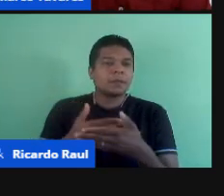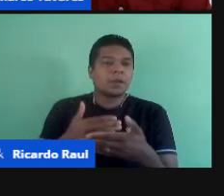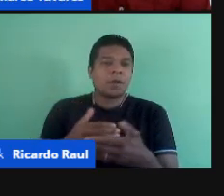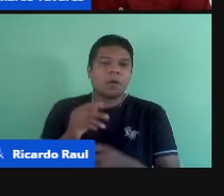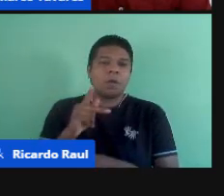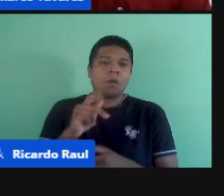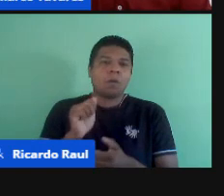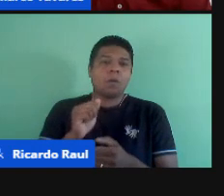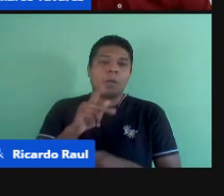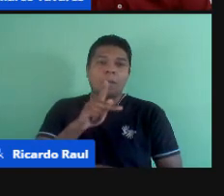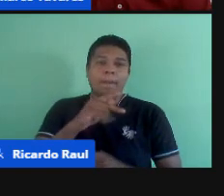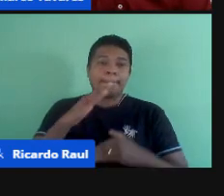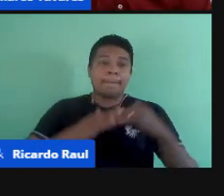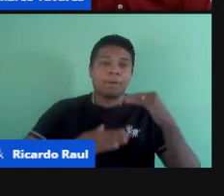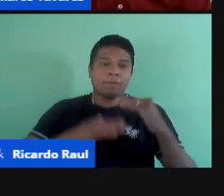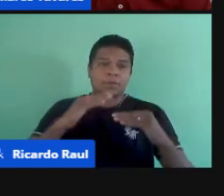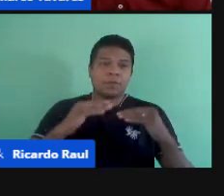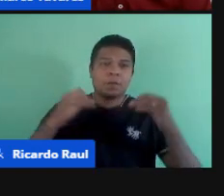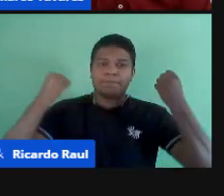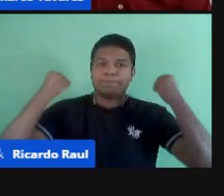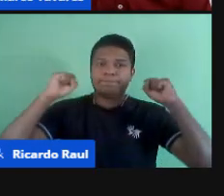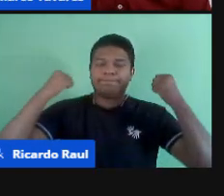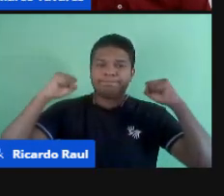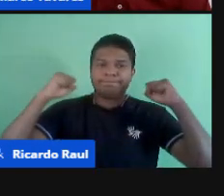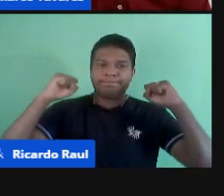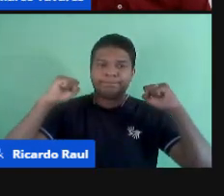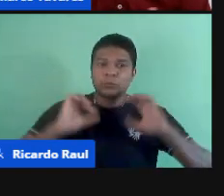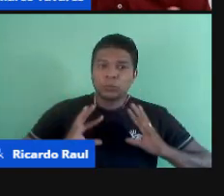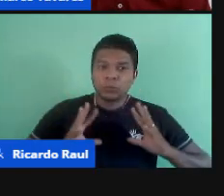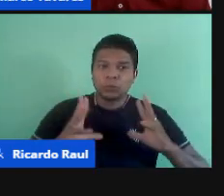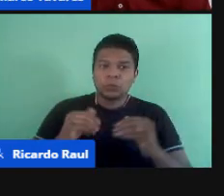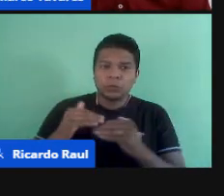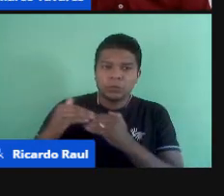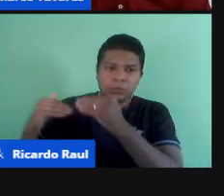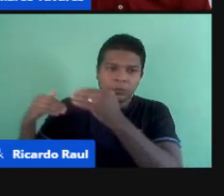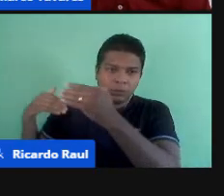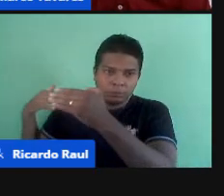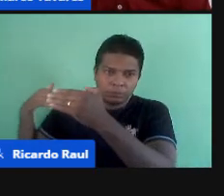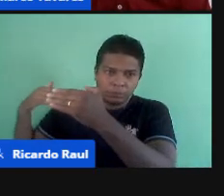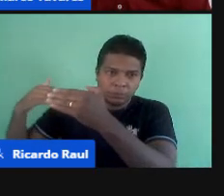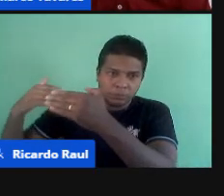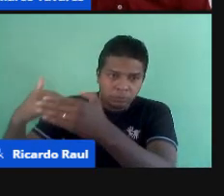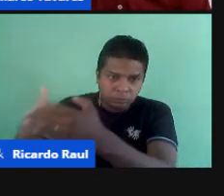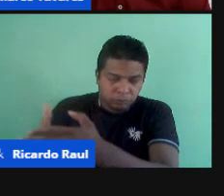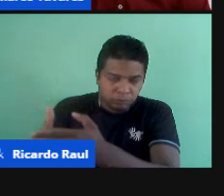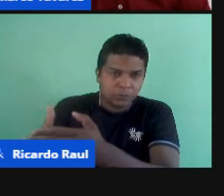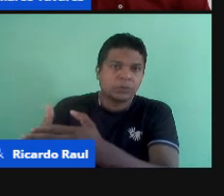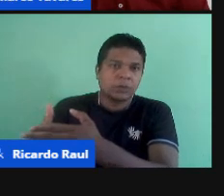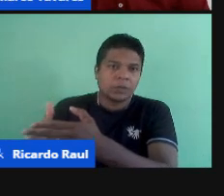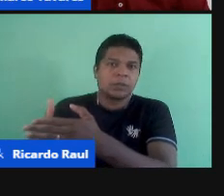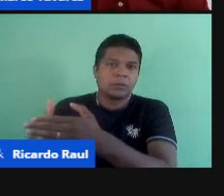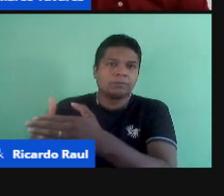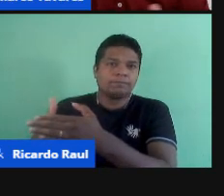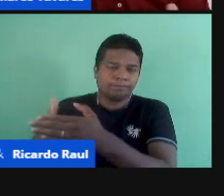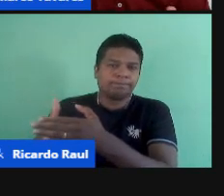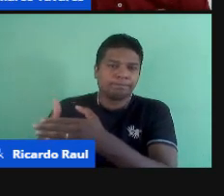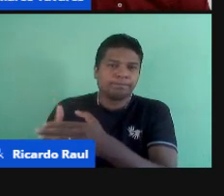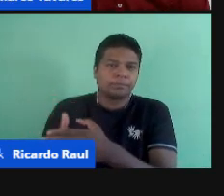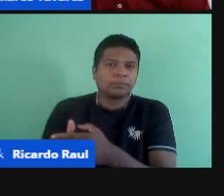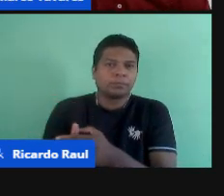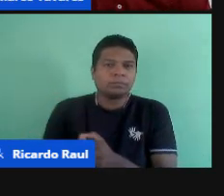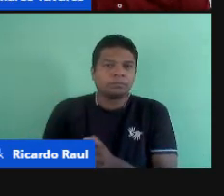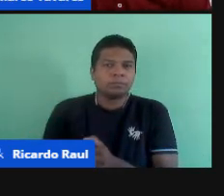profissional da educação física. Todo esse processo em que nós passamos, todos esses processos que nós